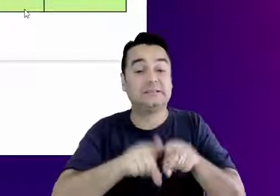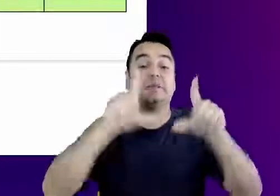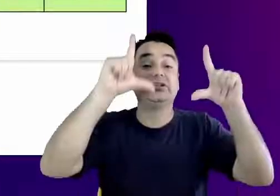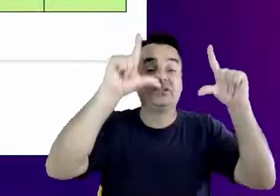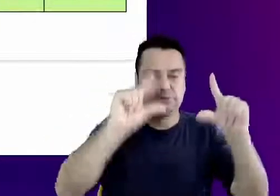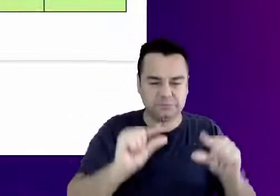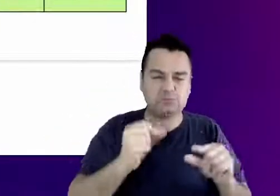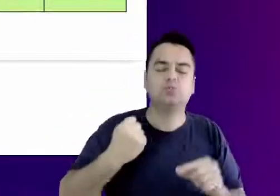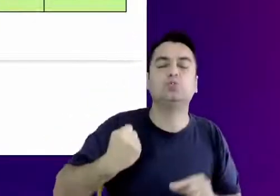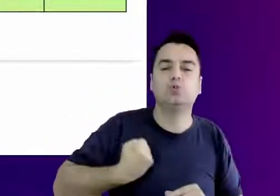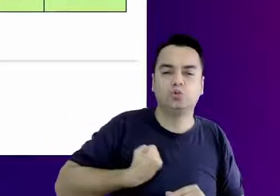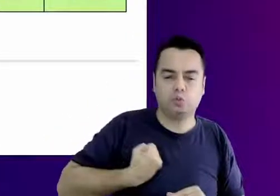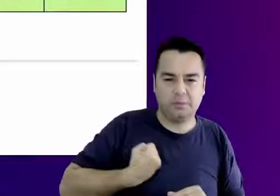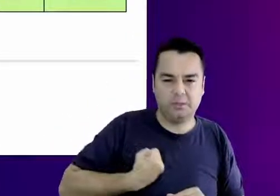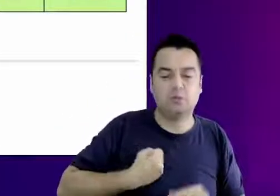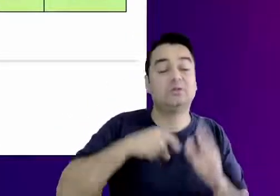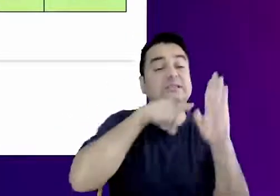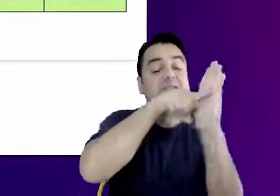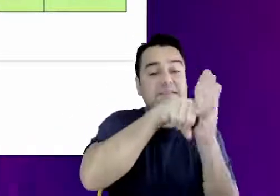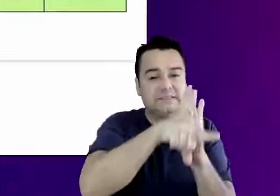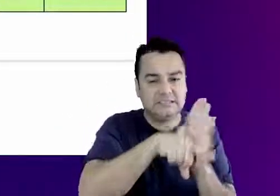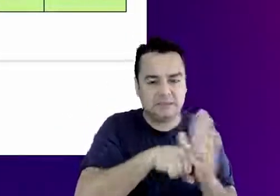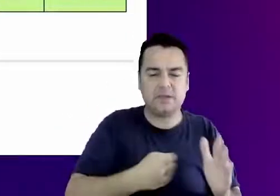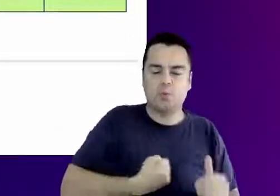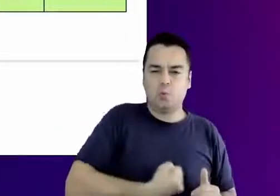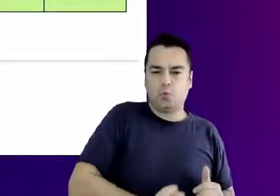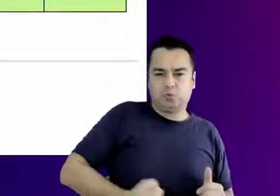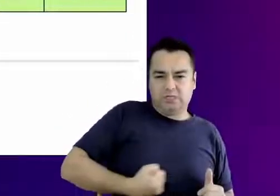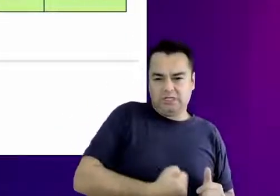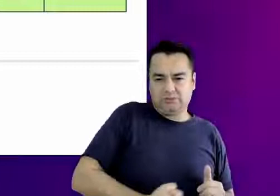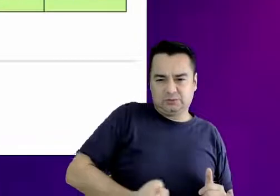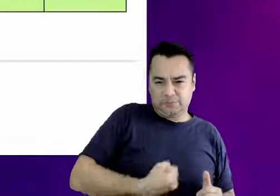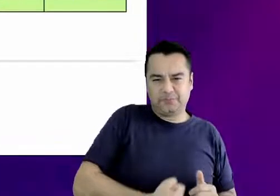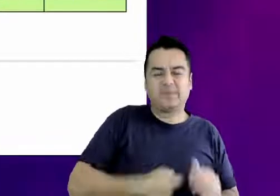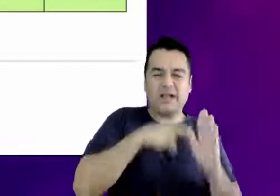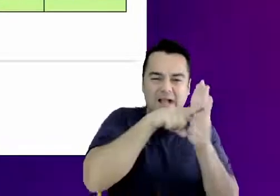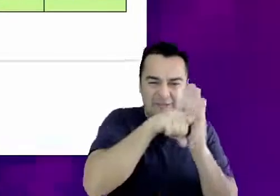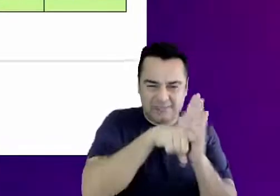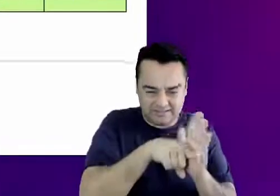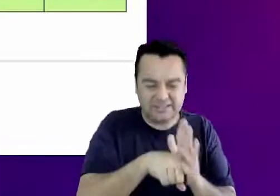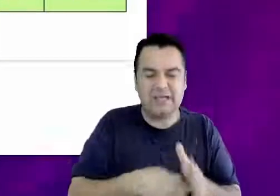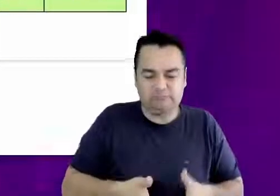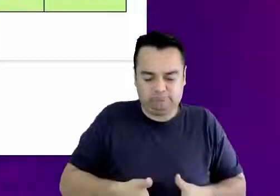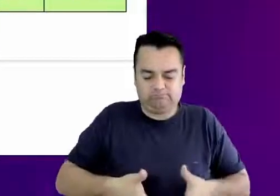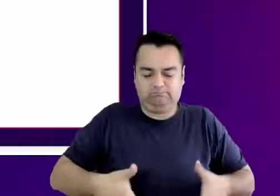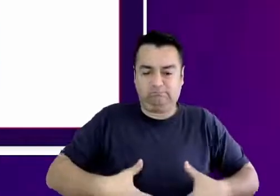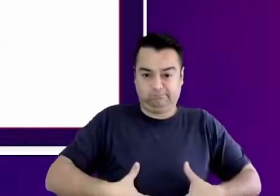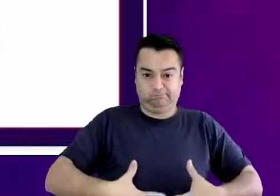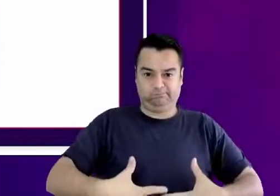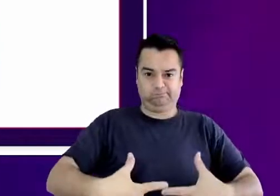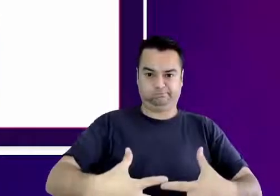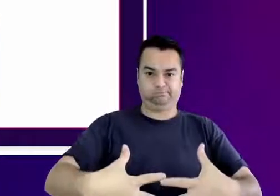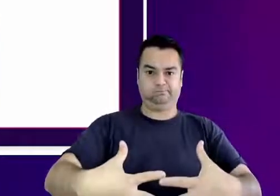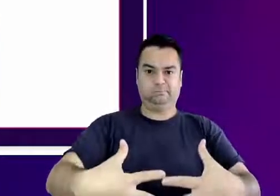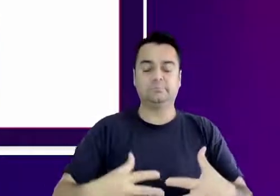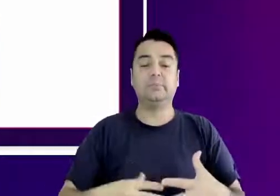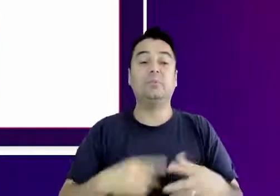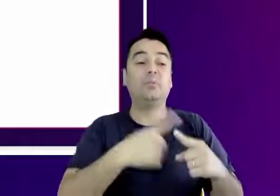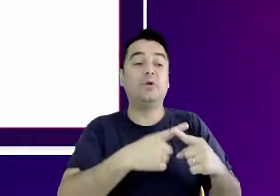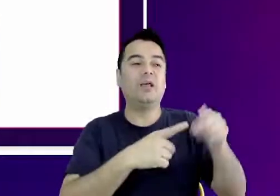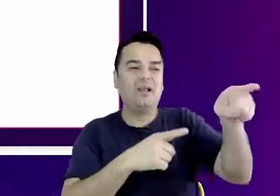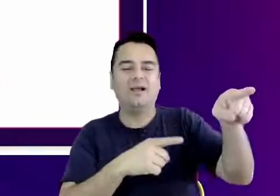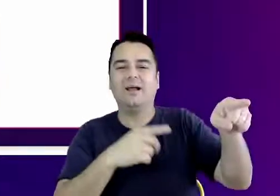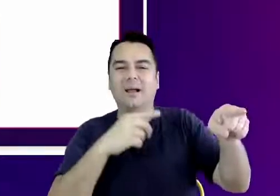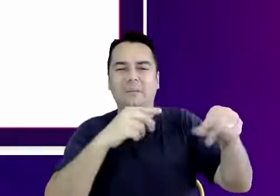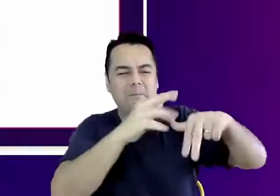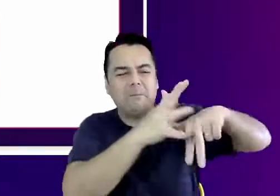número de exames de ultrassom para avaliar crescimento fetal necessários na população que é considerada de baixo risco. E por